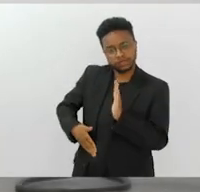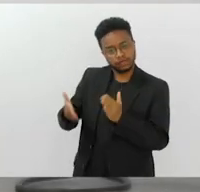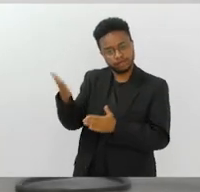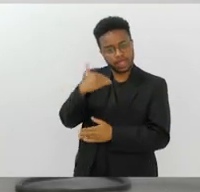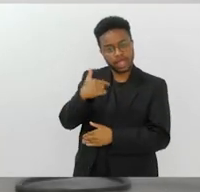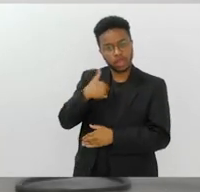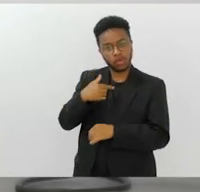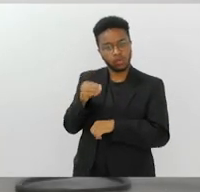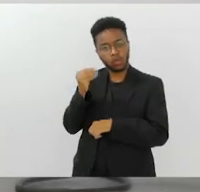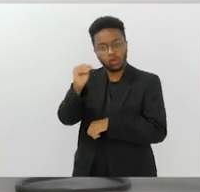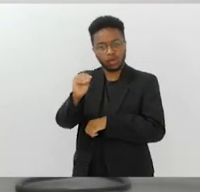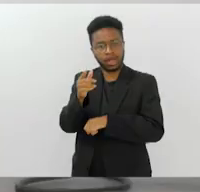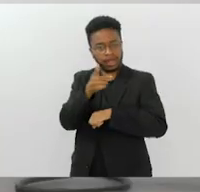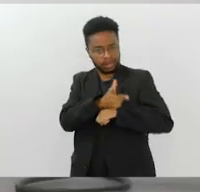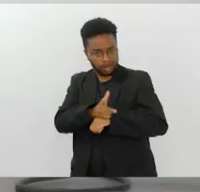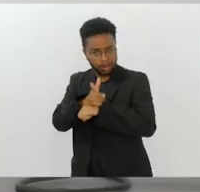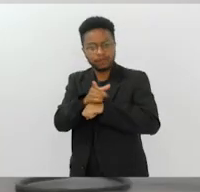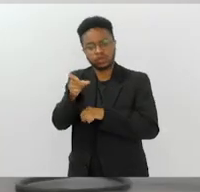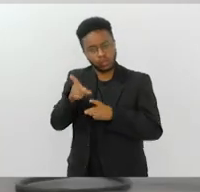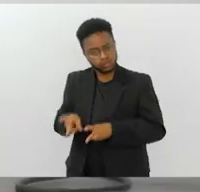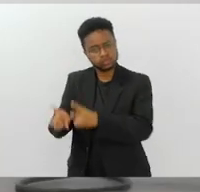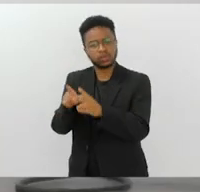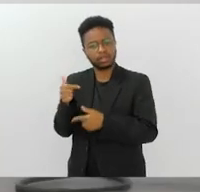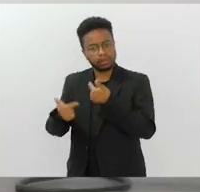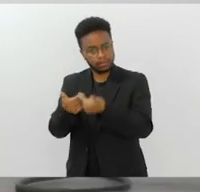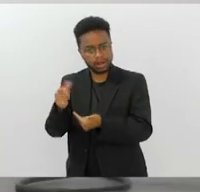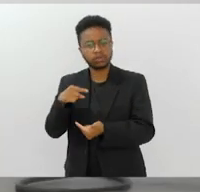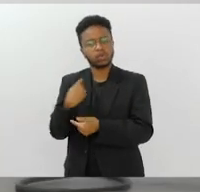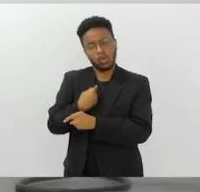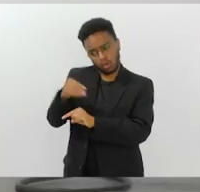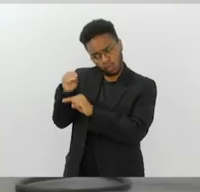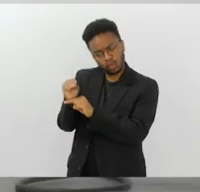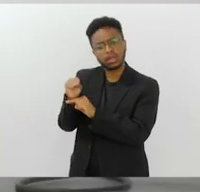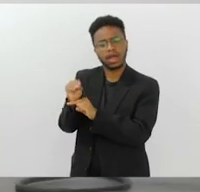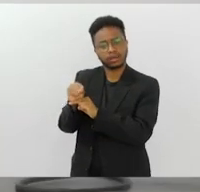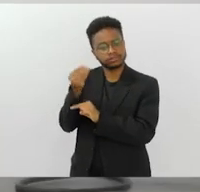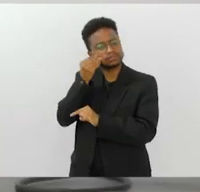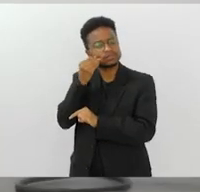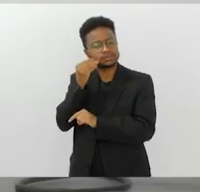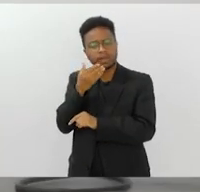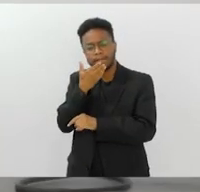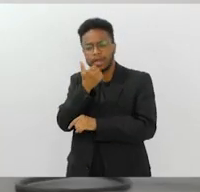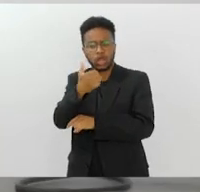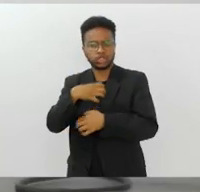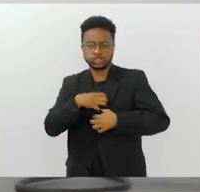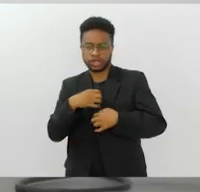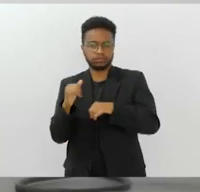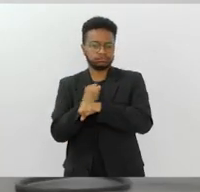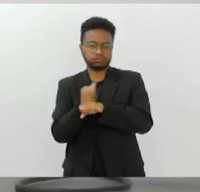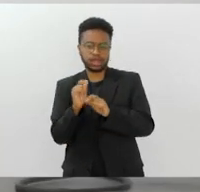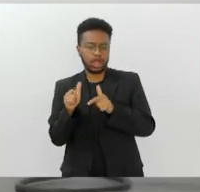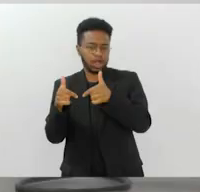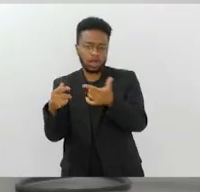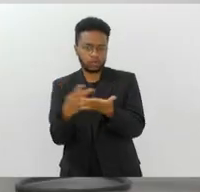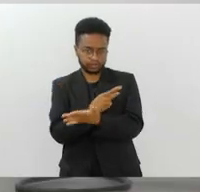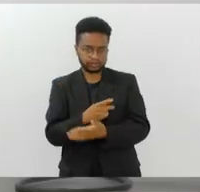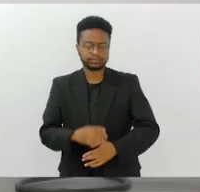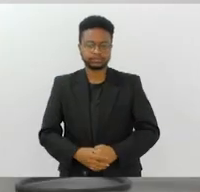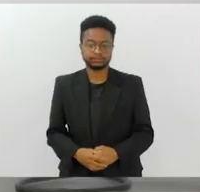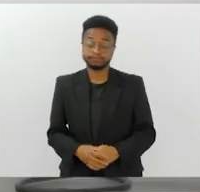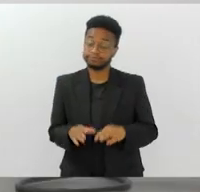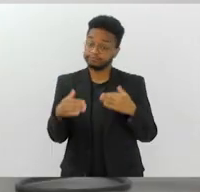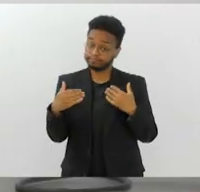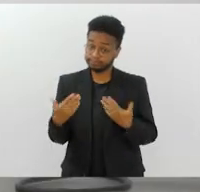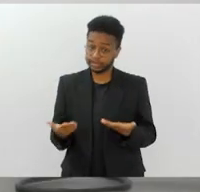uniforme senhor continua o seu trabalho a gente vai cuidar Para que ocorra tudo da melhor maneira possível bom